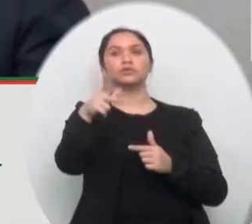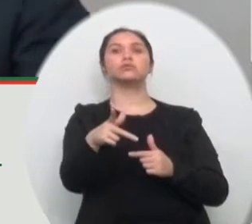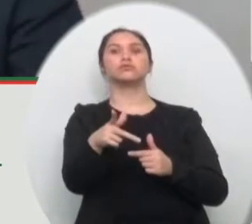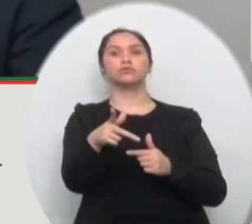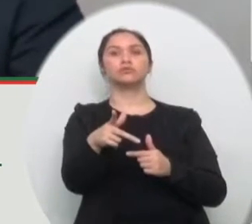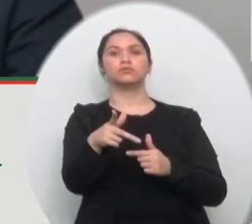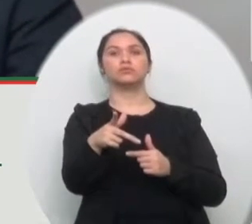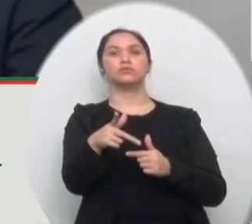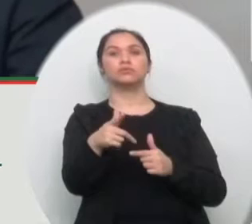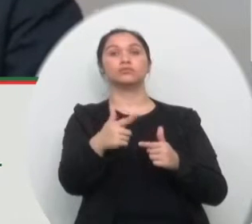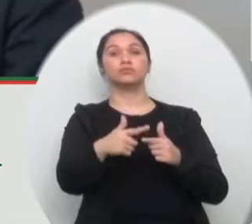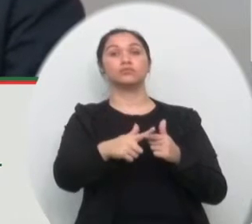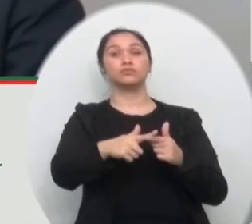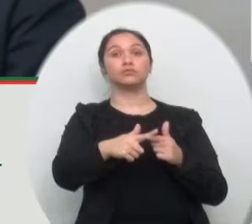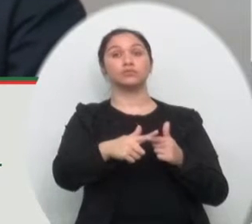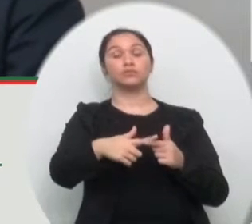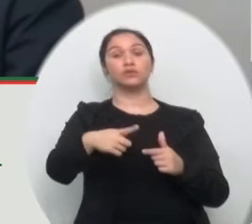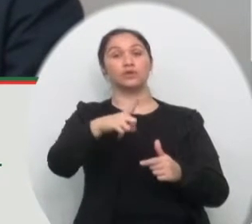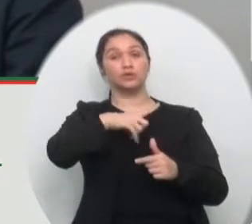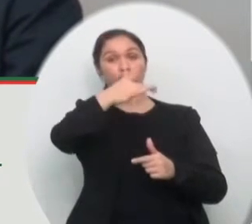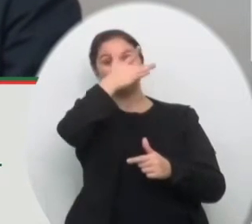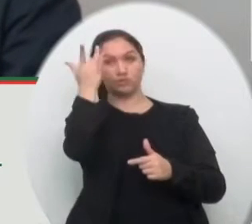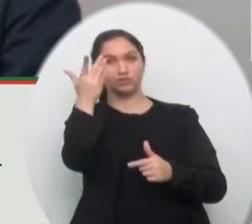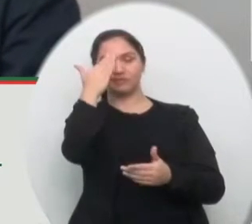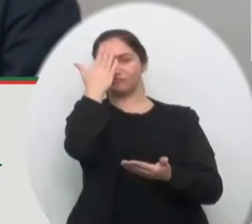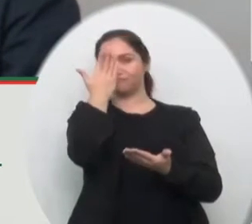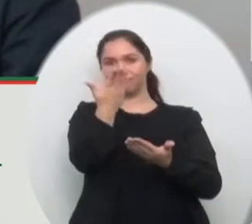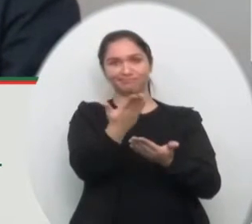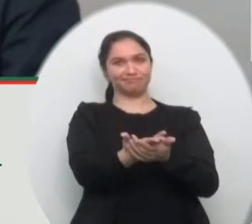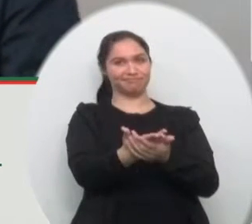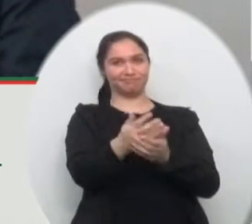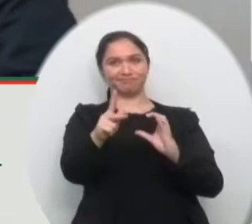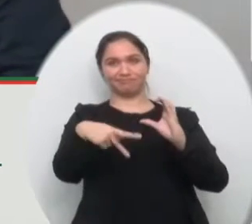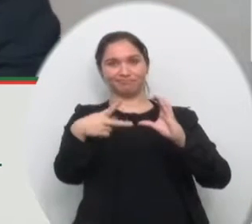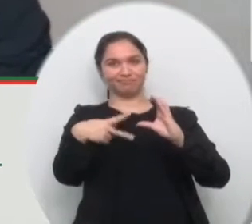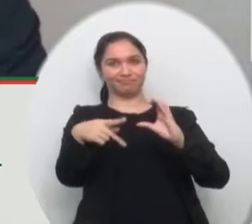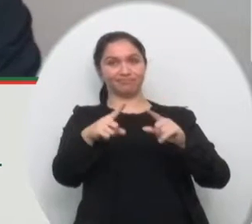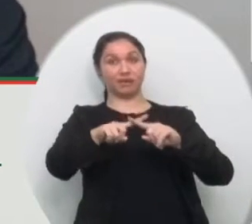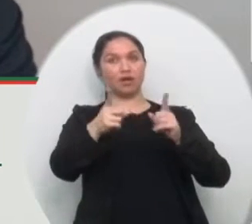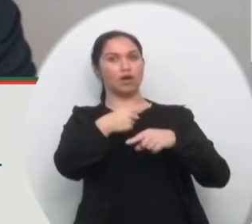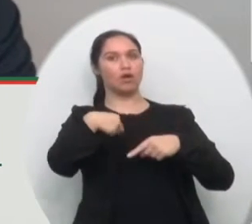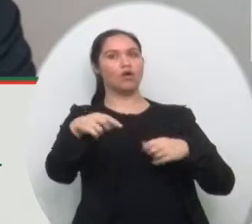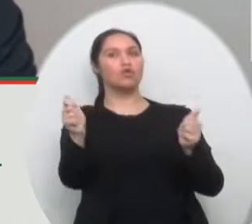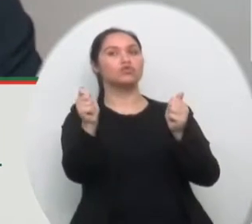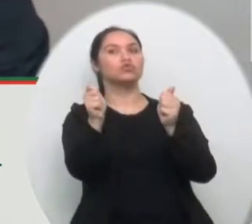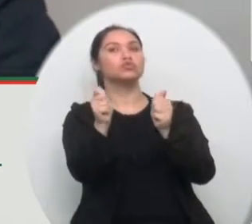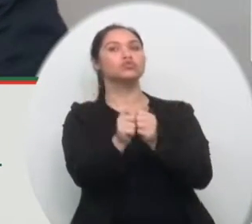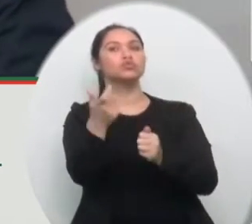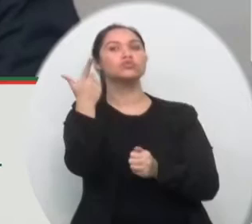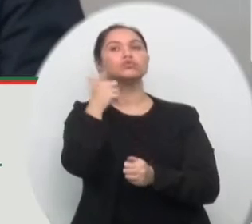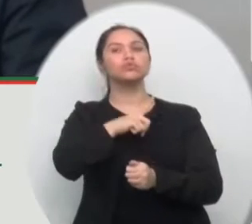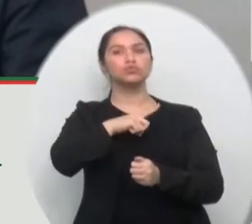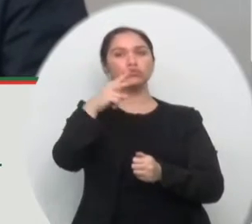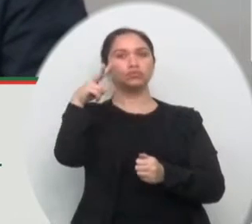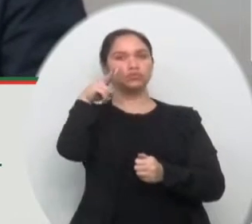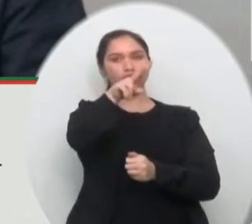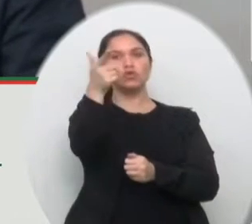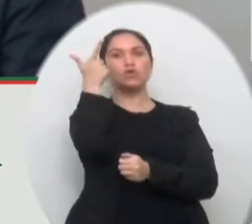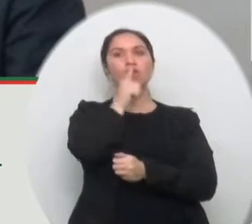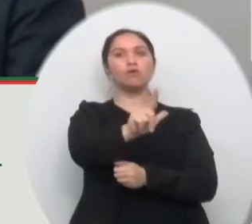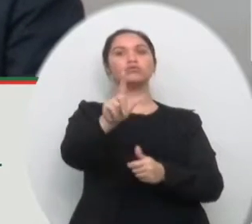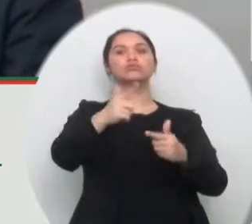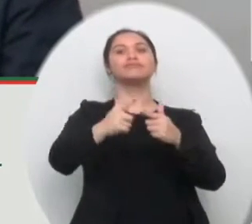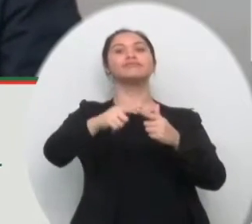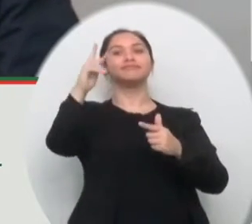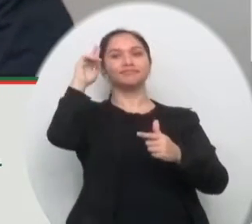muitas pessoas não acreditam na Câmara de Vereadores, mas aqui a gente tem força, sim. E com certeza, se a gente estiver unidos, a gente consegue.